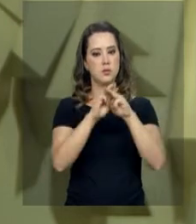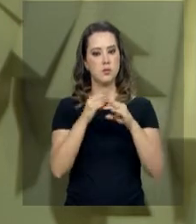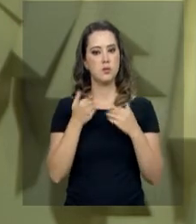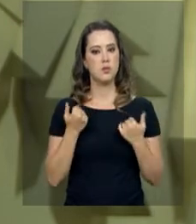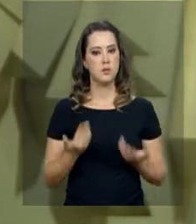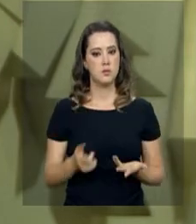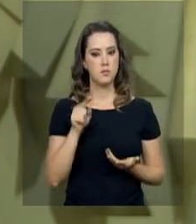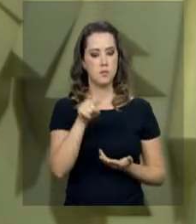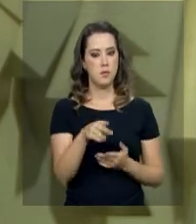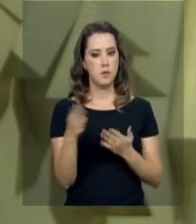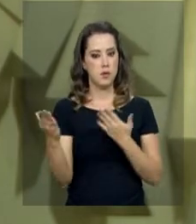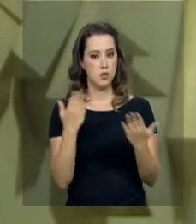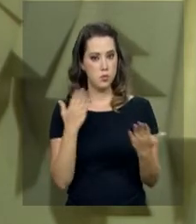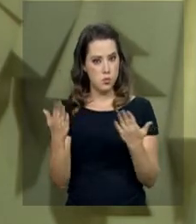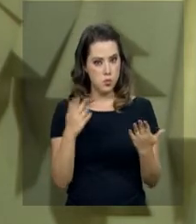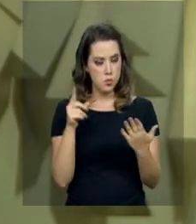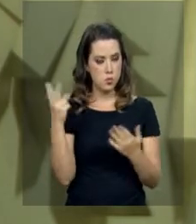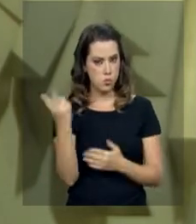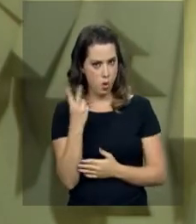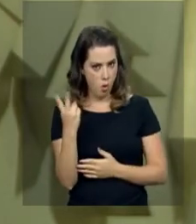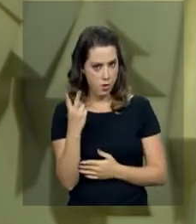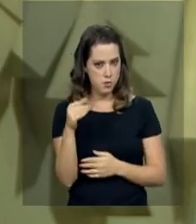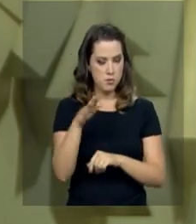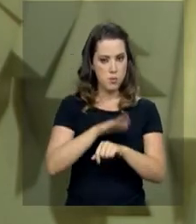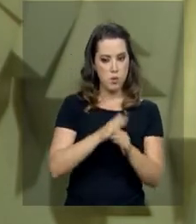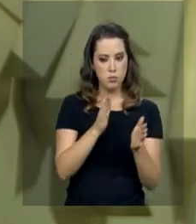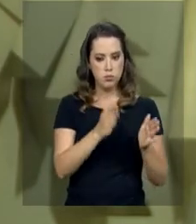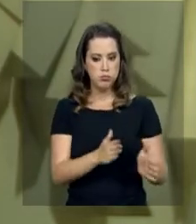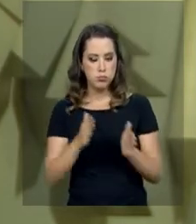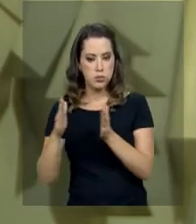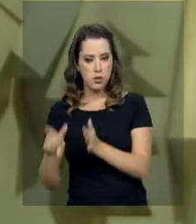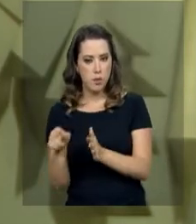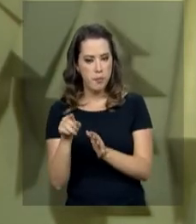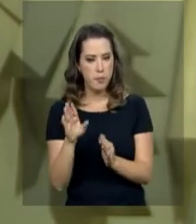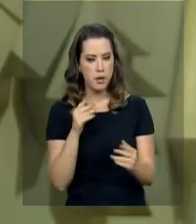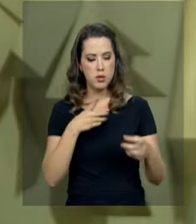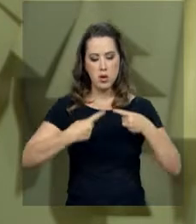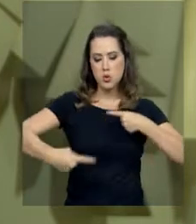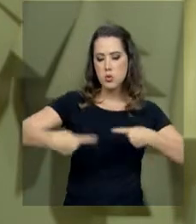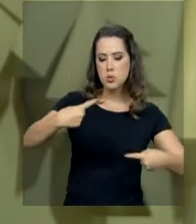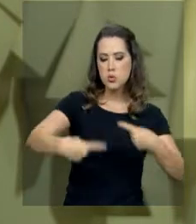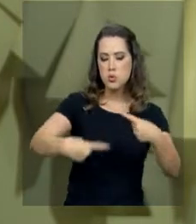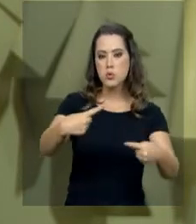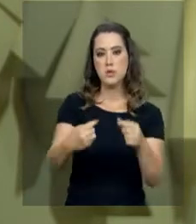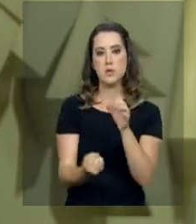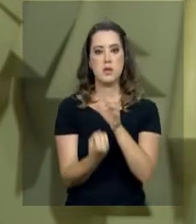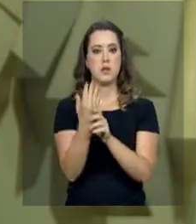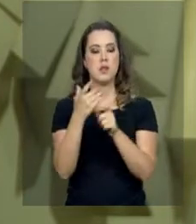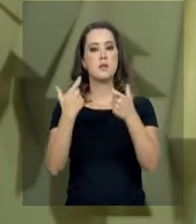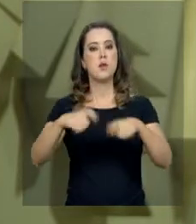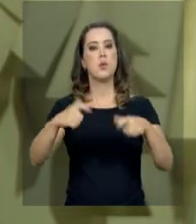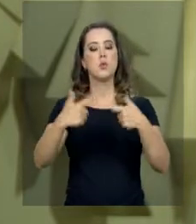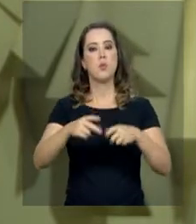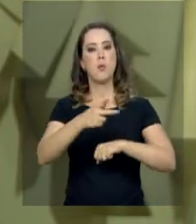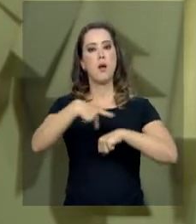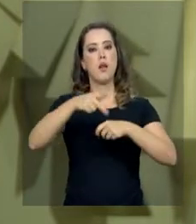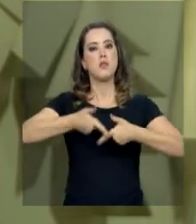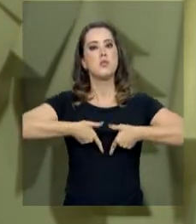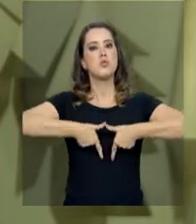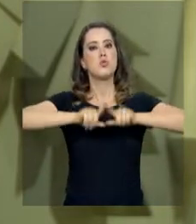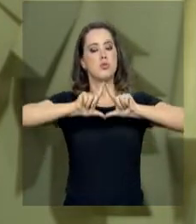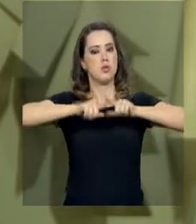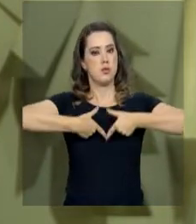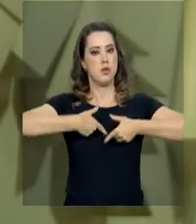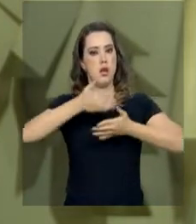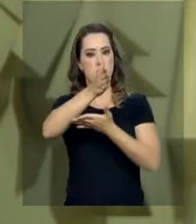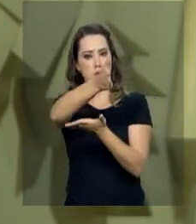Unidas. Em ambas as ocasiões, os debates se concentraram na criação do Estado de Israel a partir da divisão do território